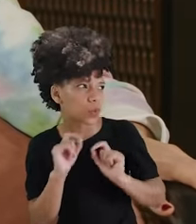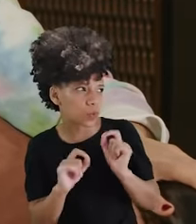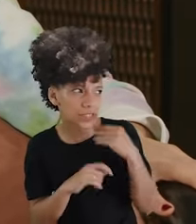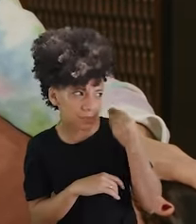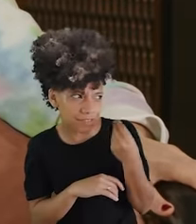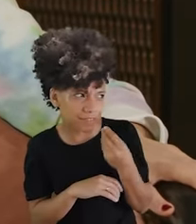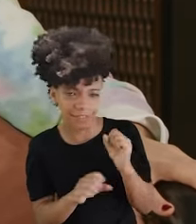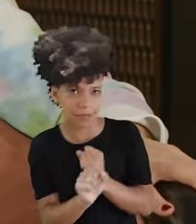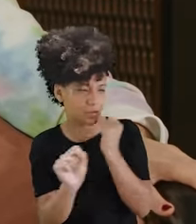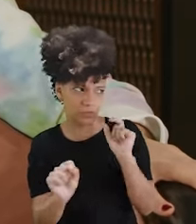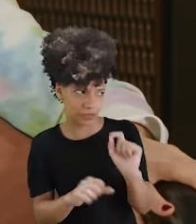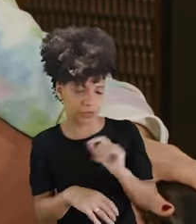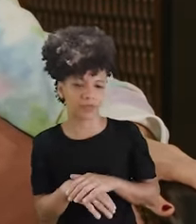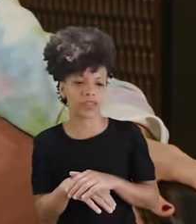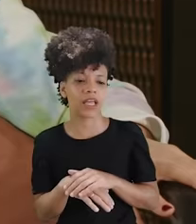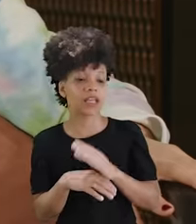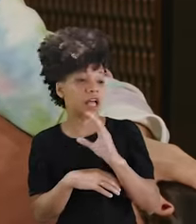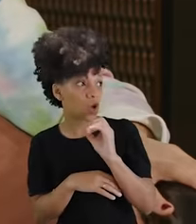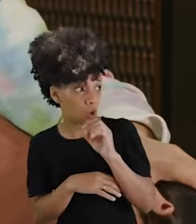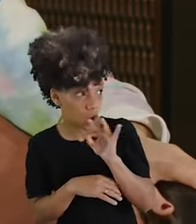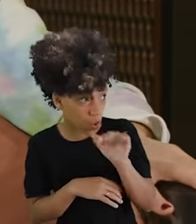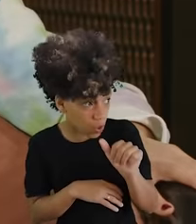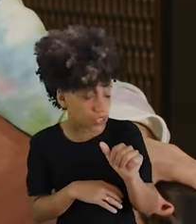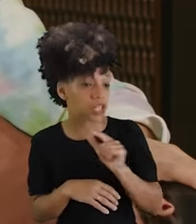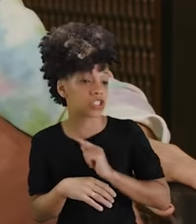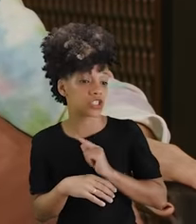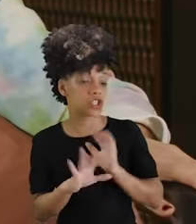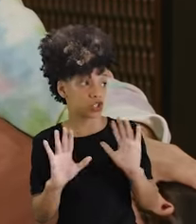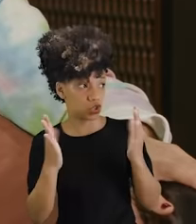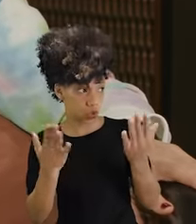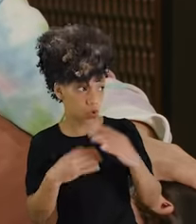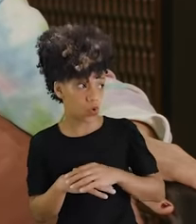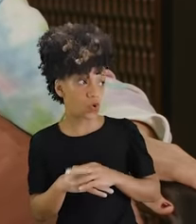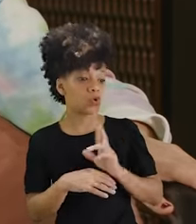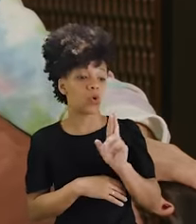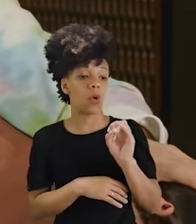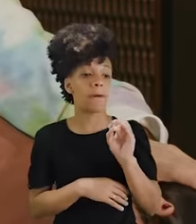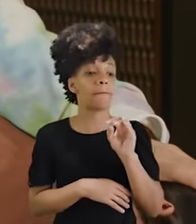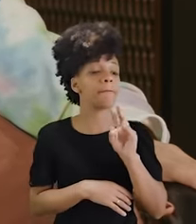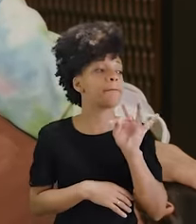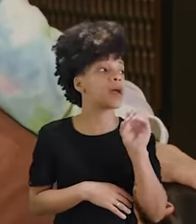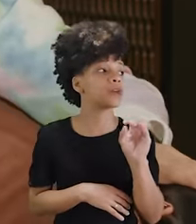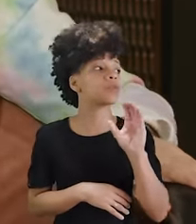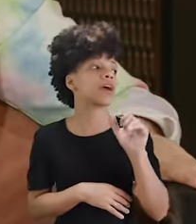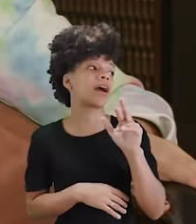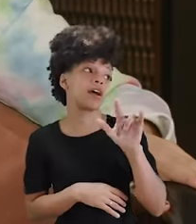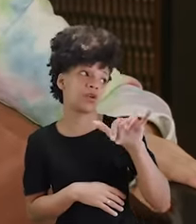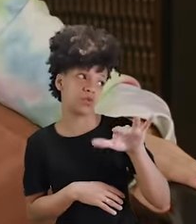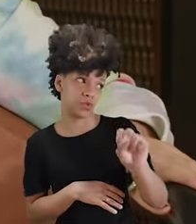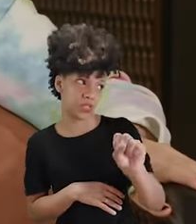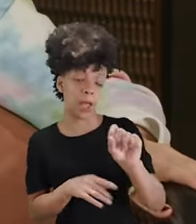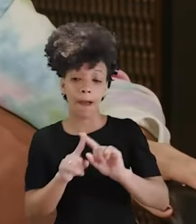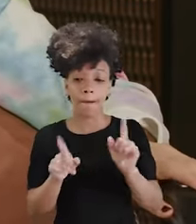situações absurdas que aconteceu foi na costa Tava tendo show do Roberto Carlos e no